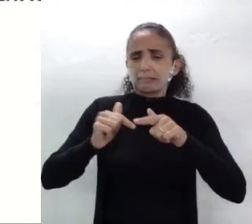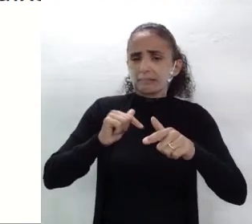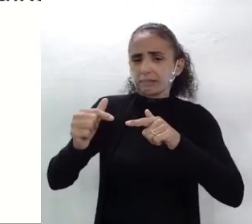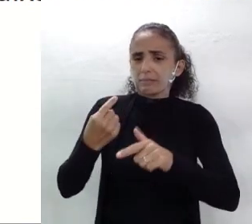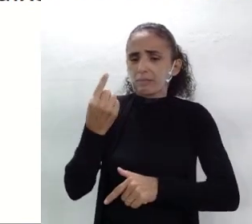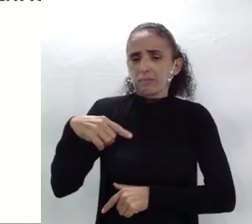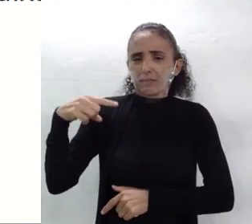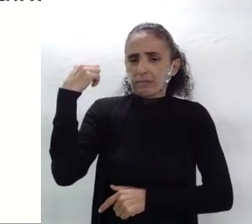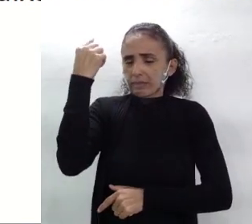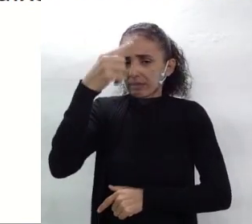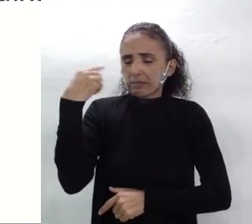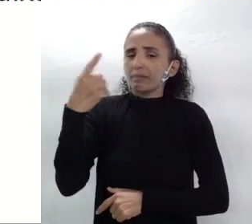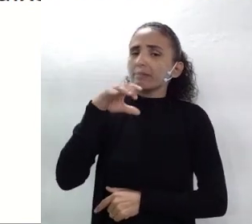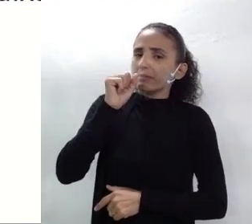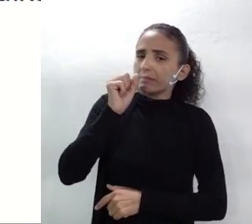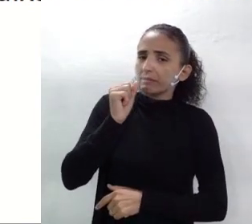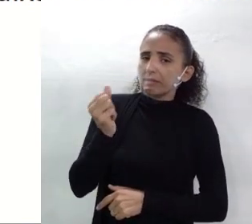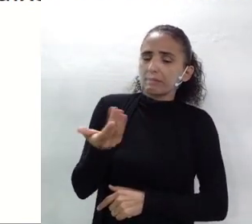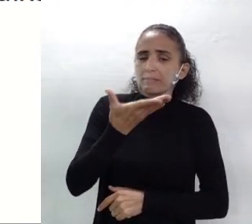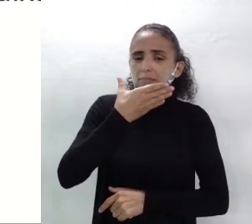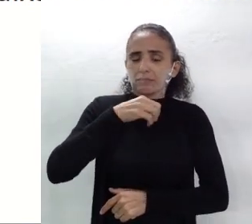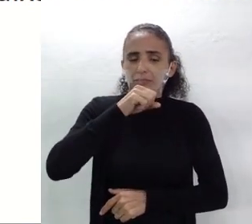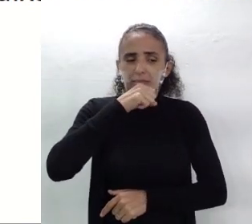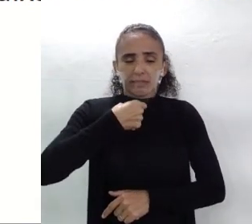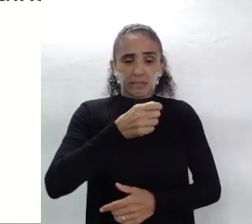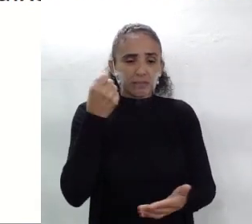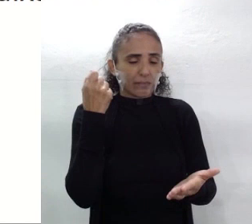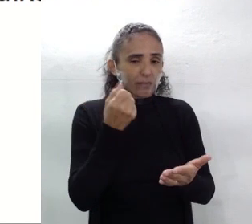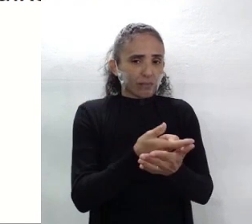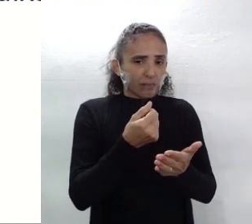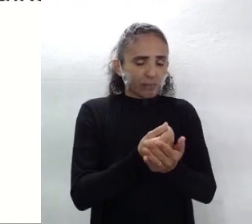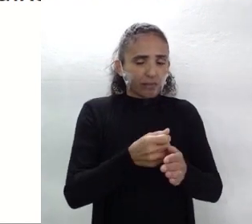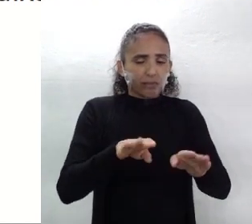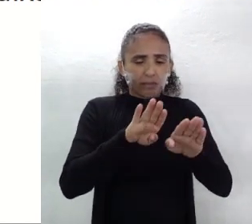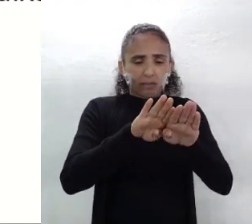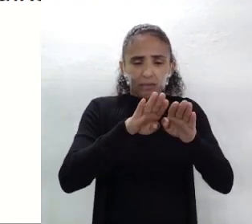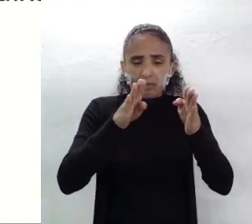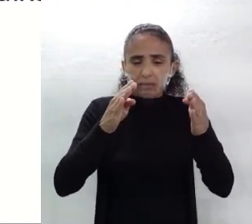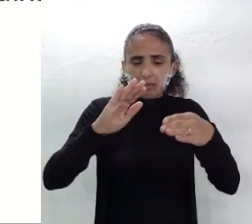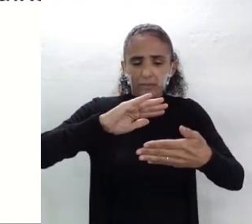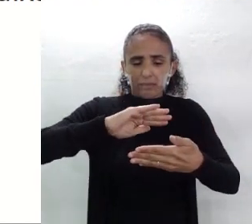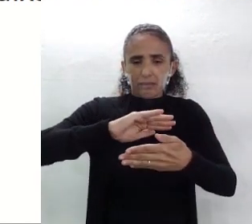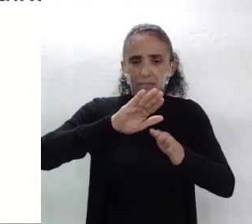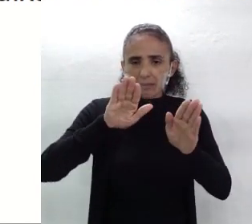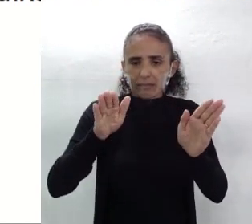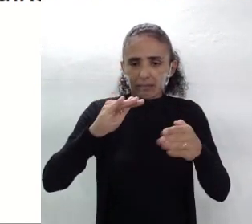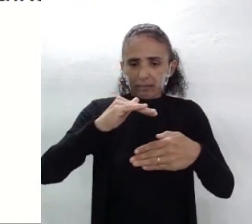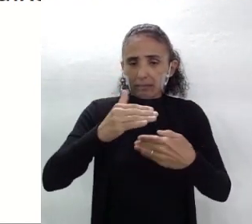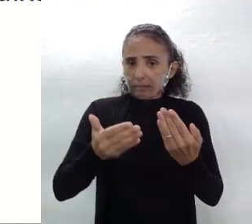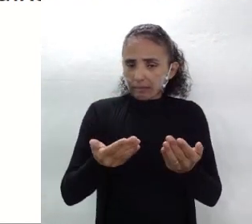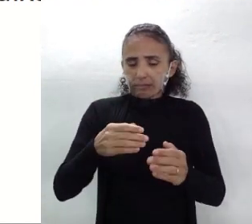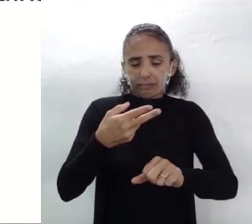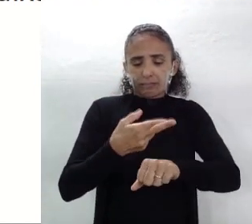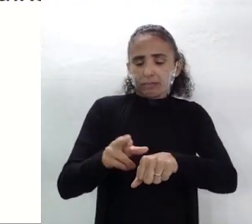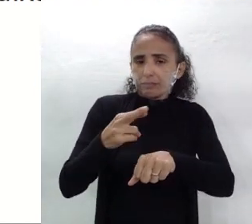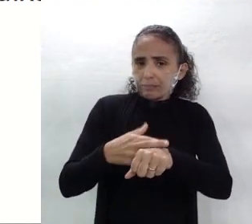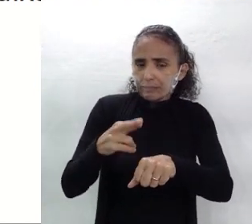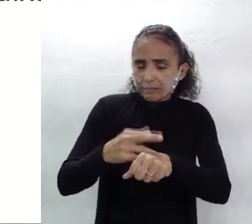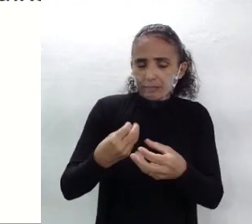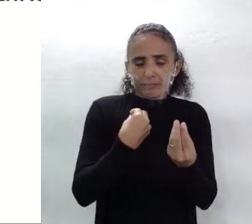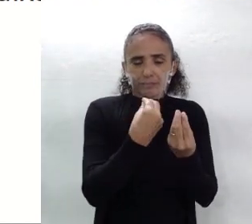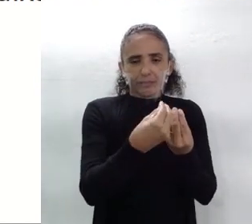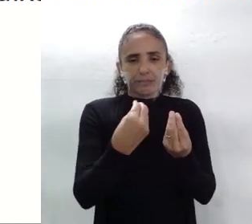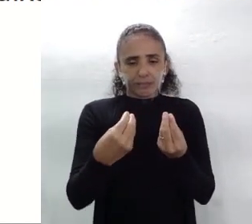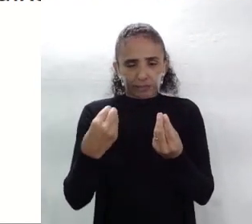hora no sábado. O pai deles comprou 12 caixas de bombom como recompensa pelo trabalho e decidiu dividi-las